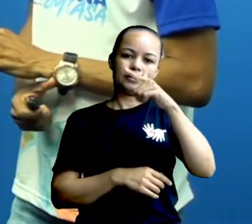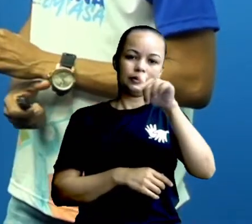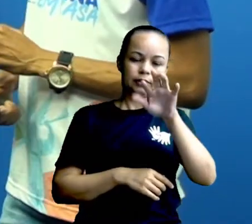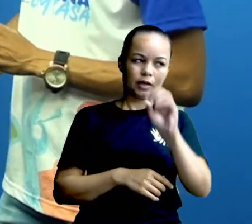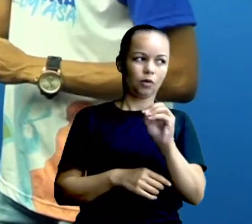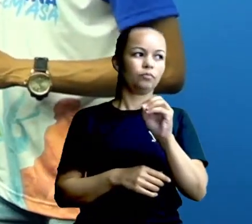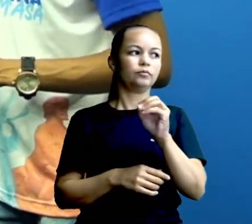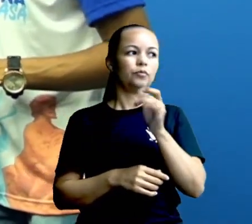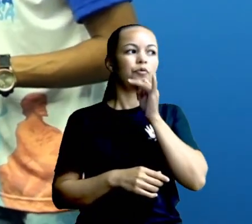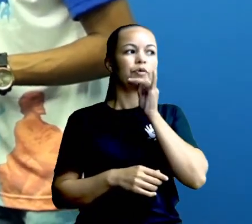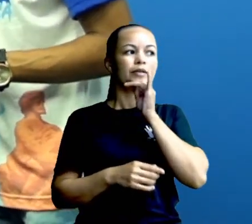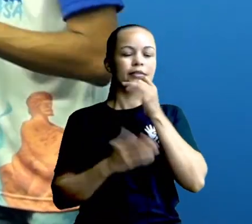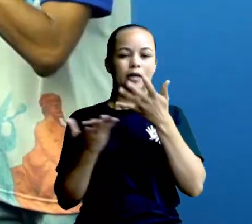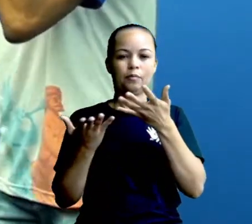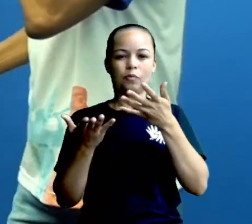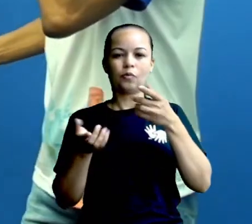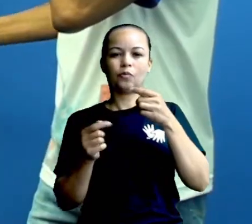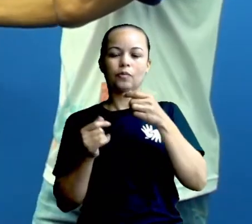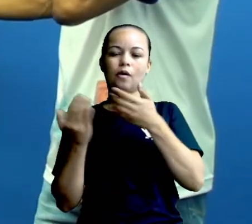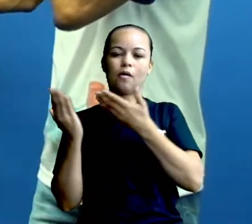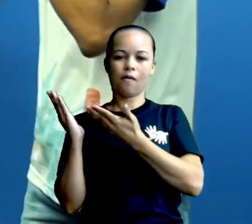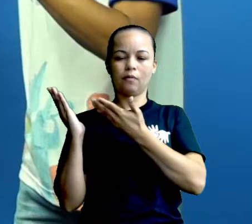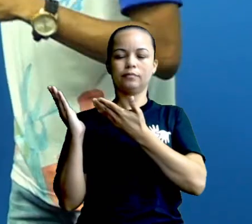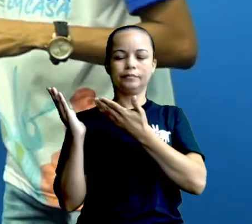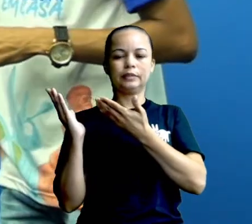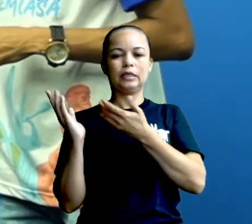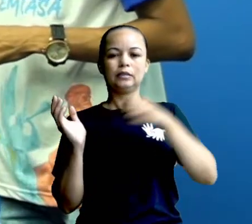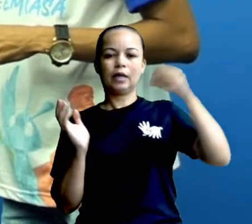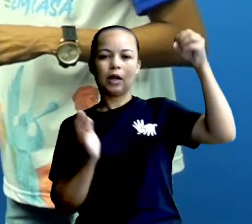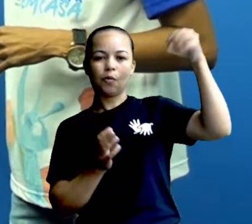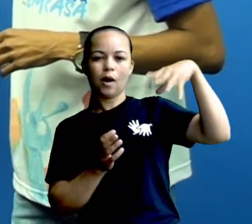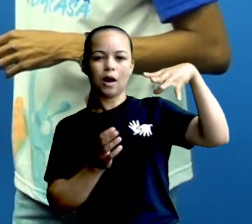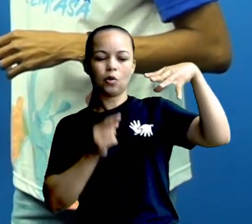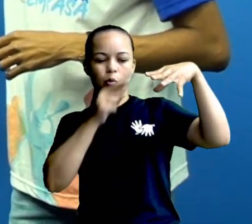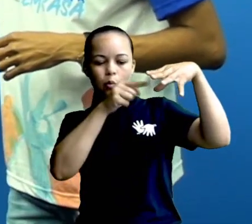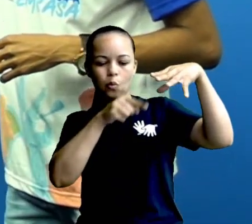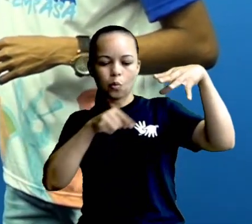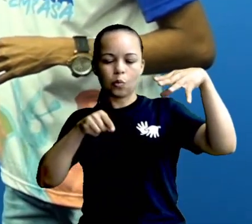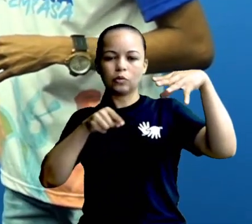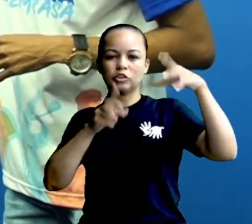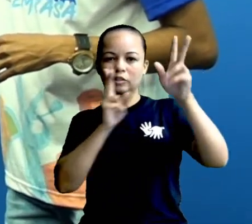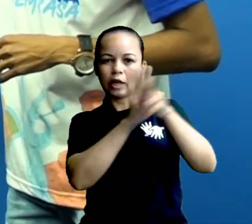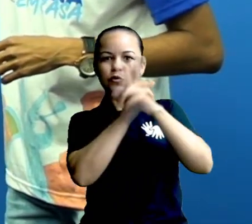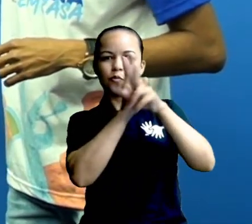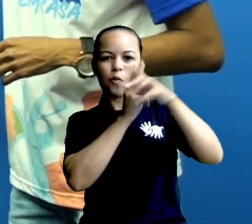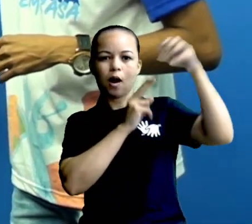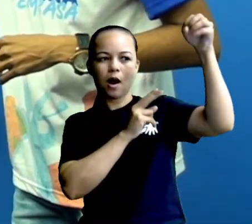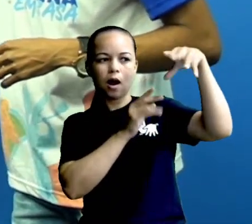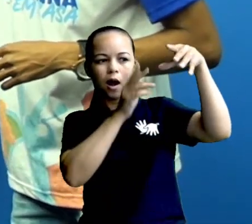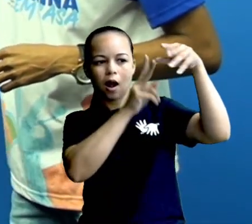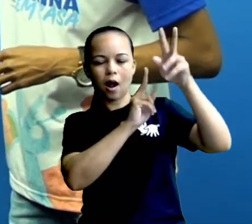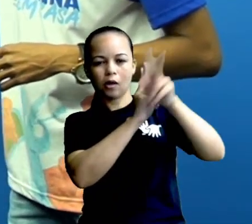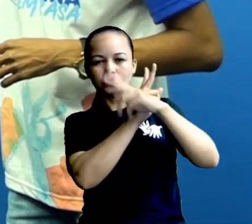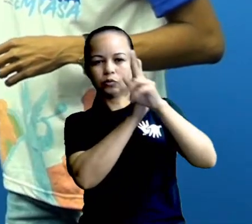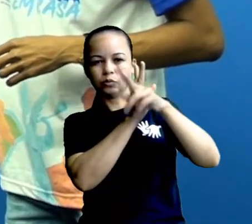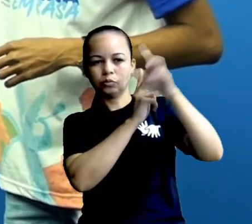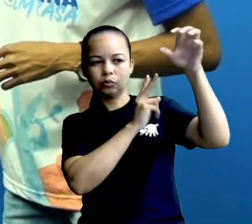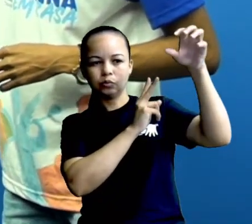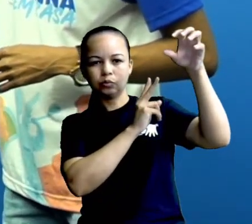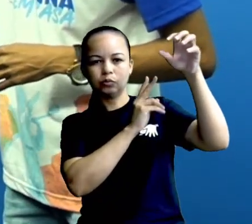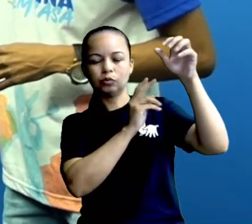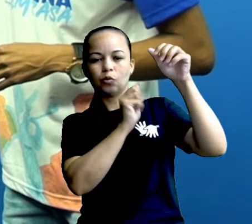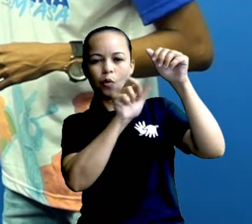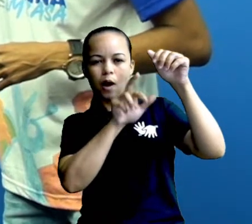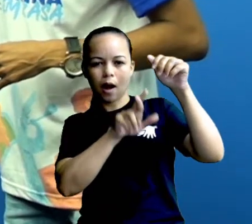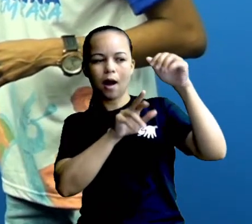refração, tá? Ó como está aqui o exemplo, ó. Tá vendo aqui? Eu tenho a luz que está chegando no ar, tá no ar aqui, tá? Tá